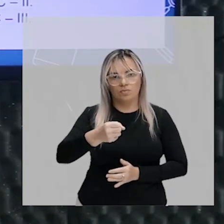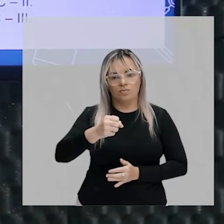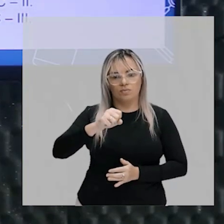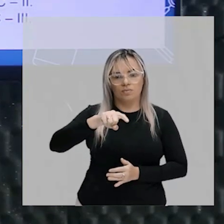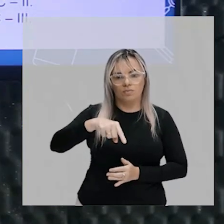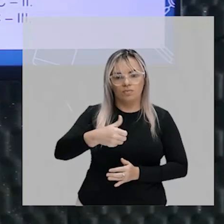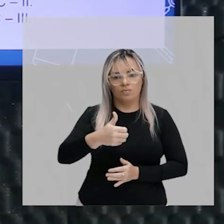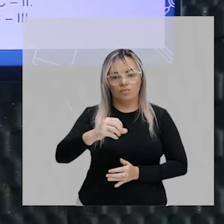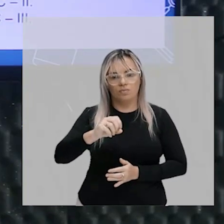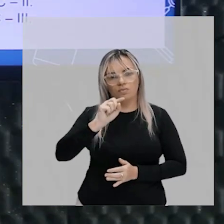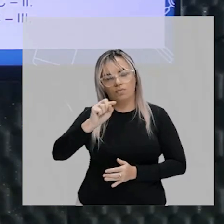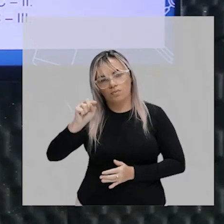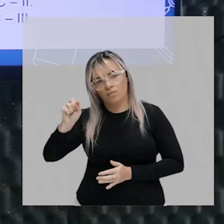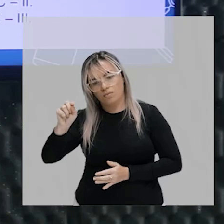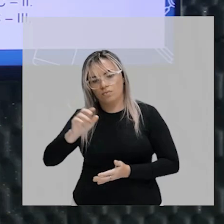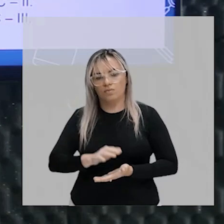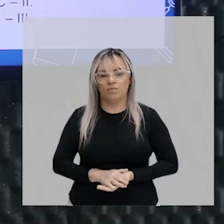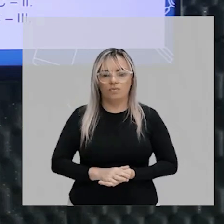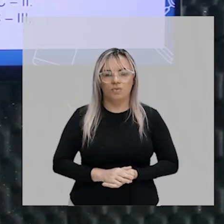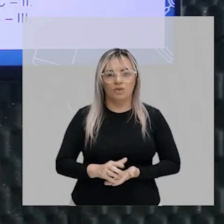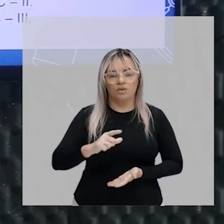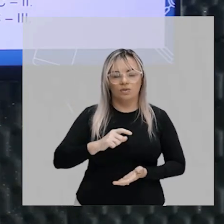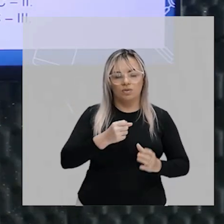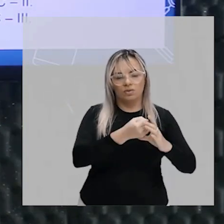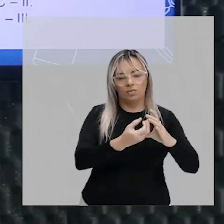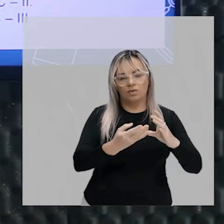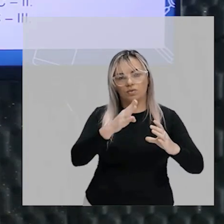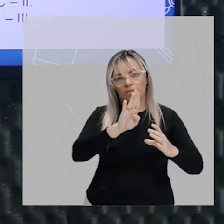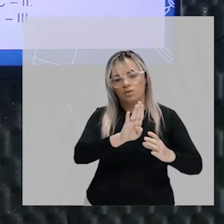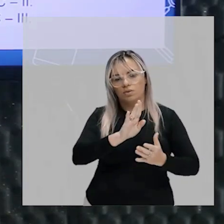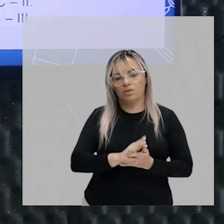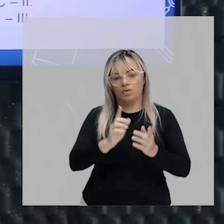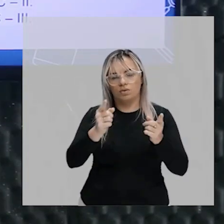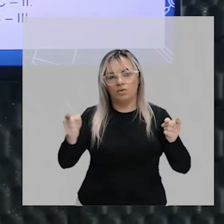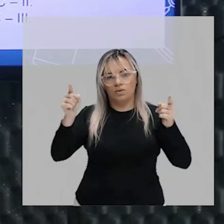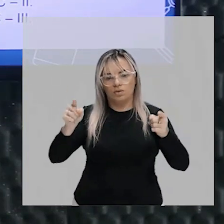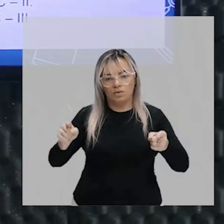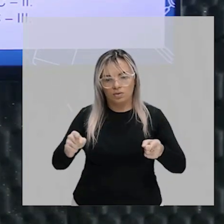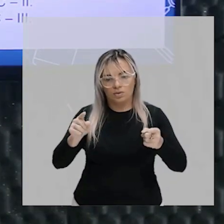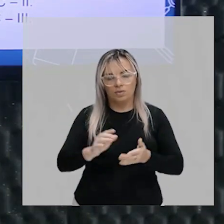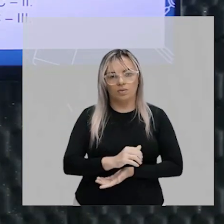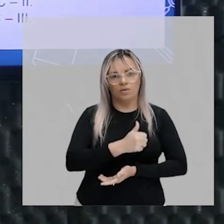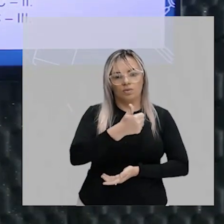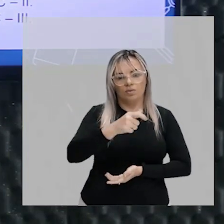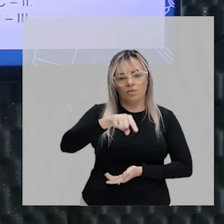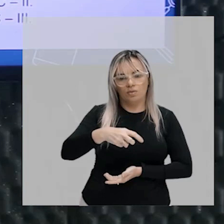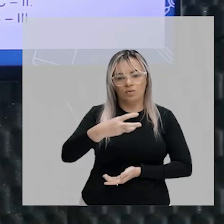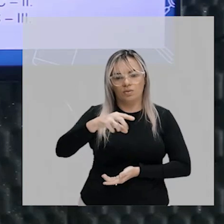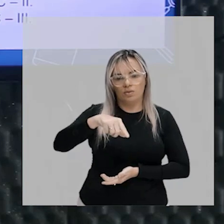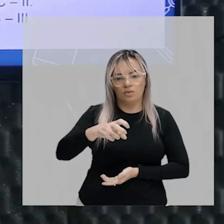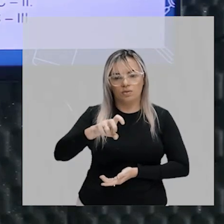02468 10 e por aí vai temos também o conjunto B formado por esses elementos aqui ó